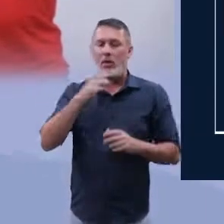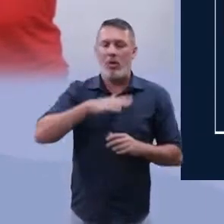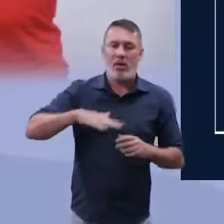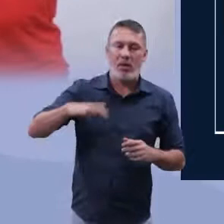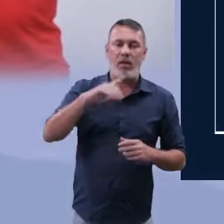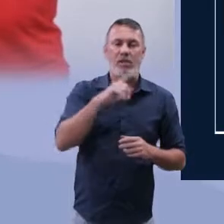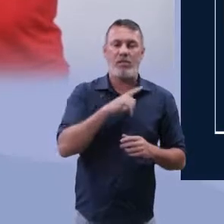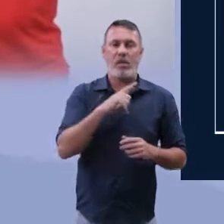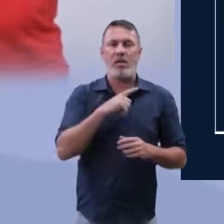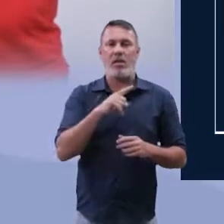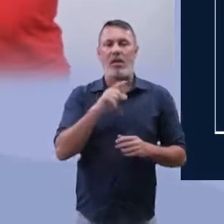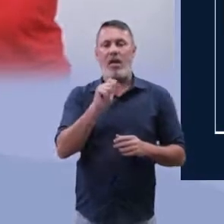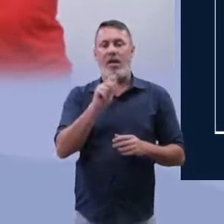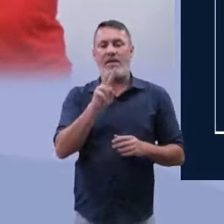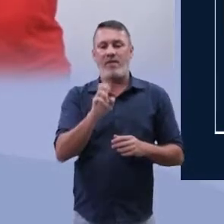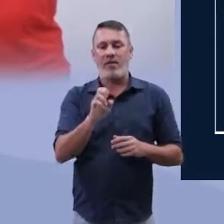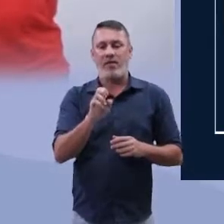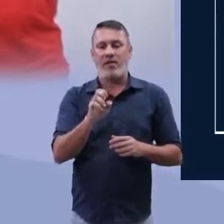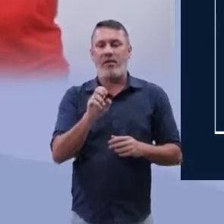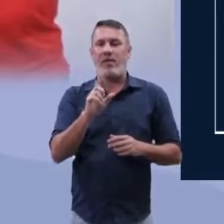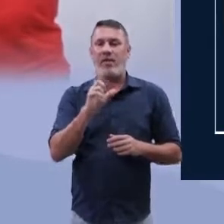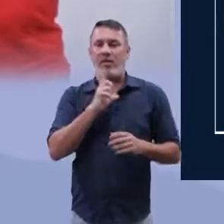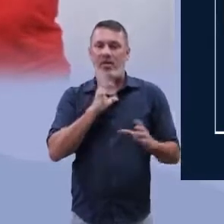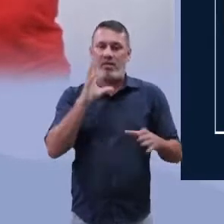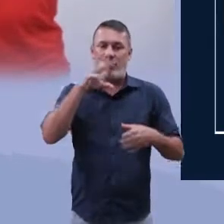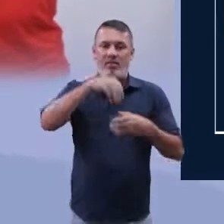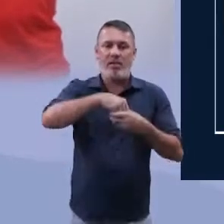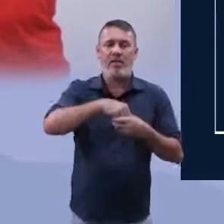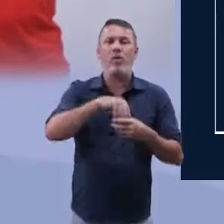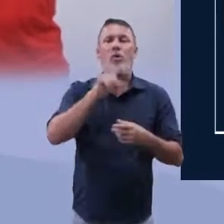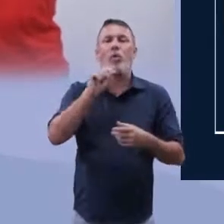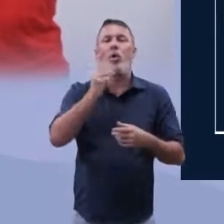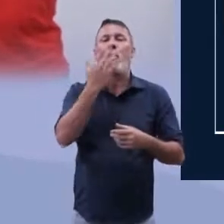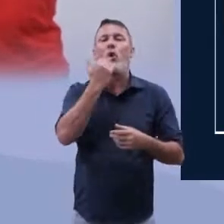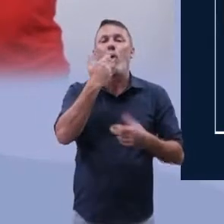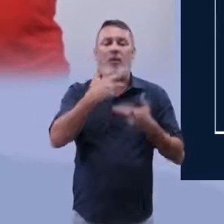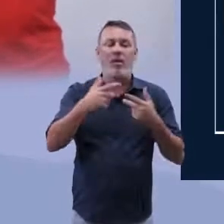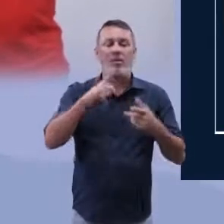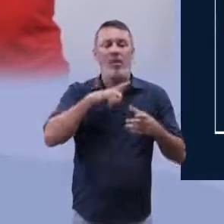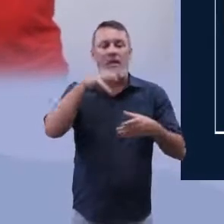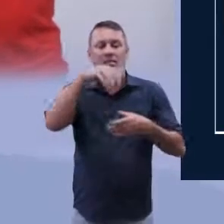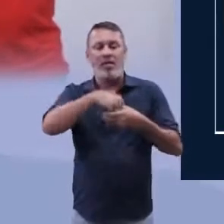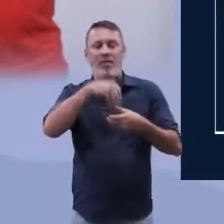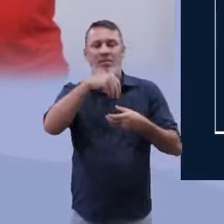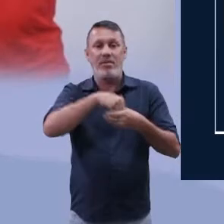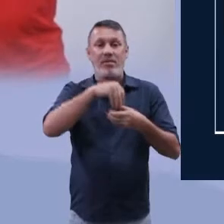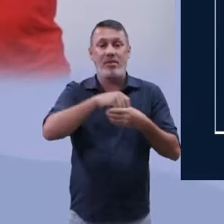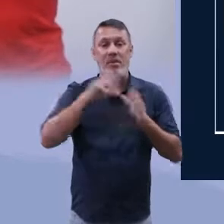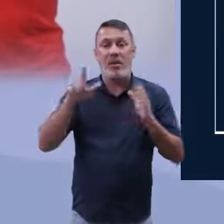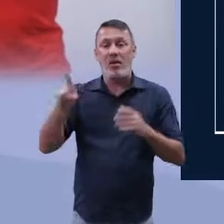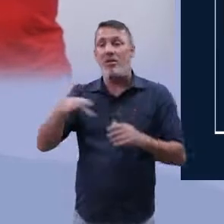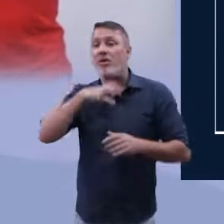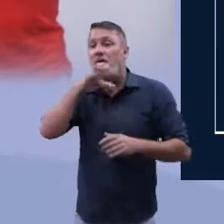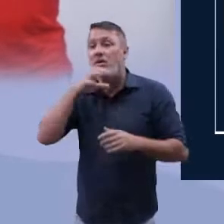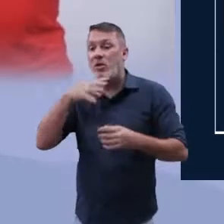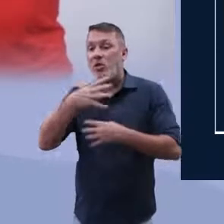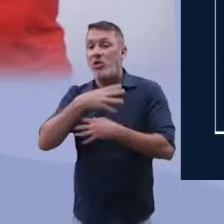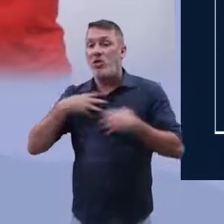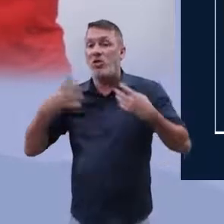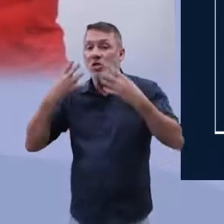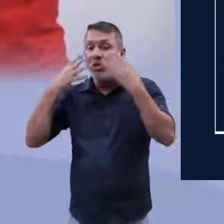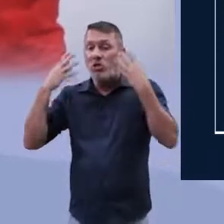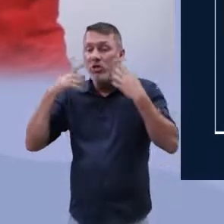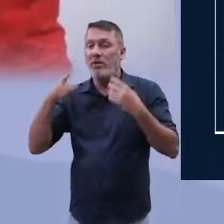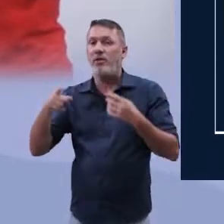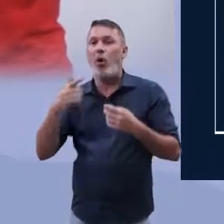usado na ação de graças, né? Ele tem o recheio, então stuff it, né? É de botar o recheio, é de dar um jeito, né, nesse tigre. Só que o Calvin